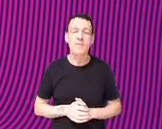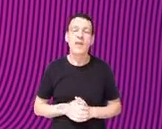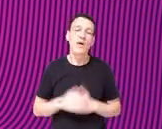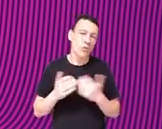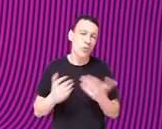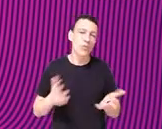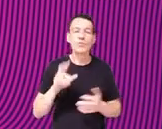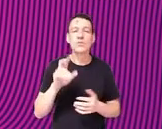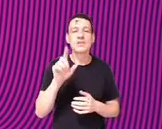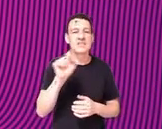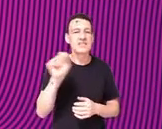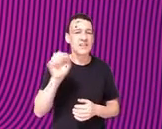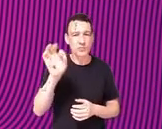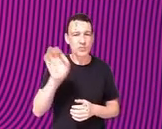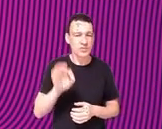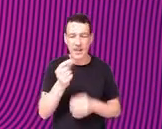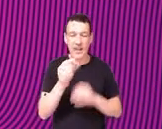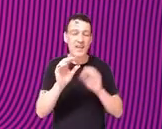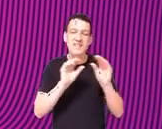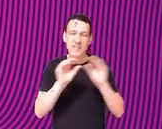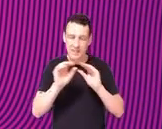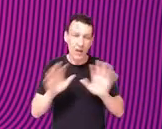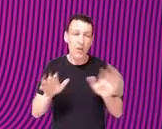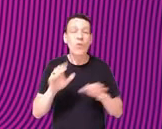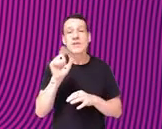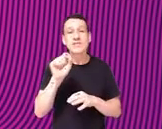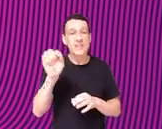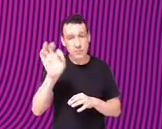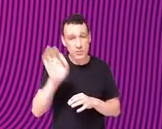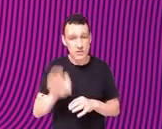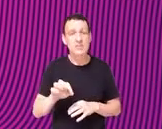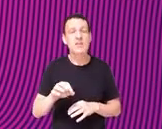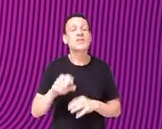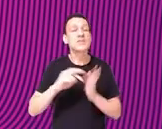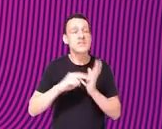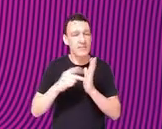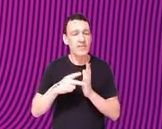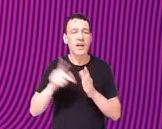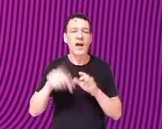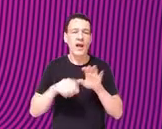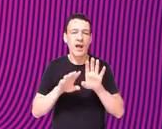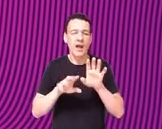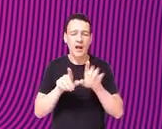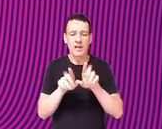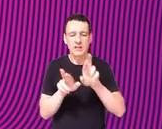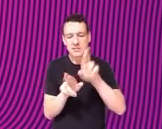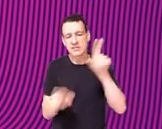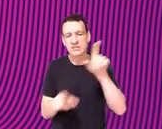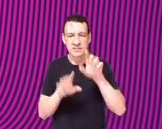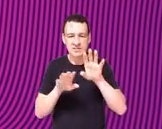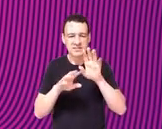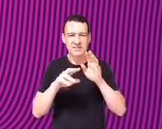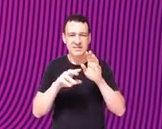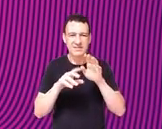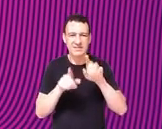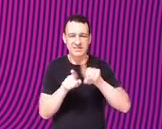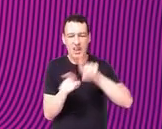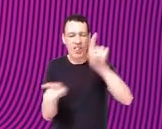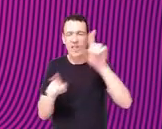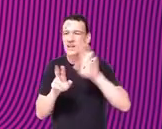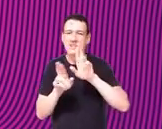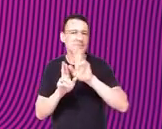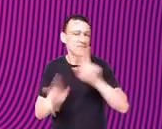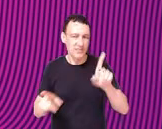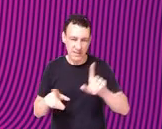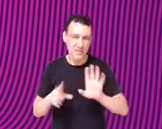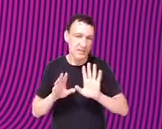1 significa que há uma absoluta desigualdade na receita. Portanto, isso depois temos todo o espectro